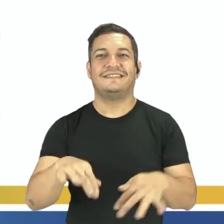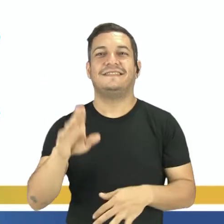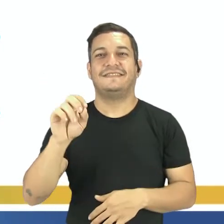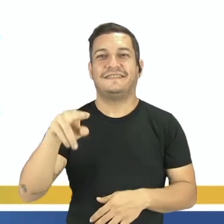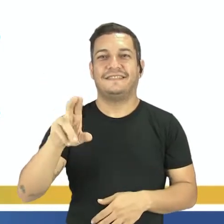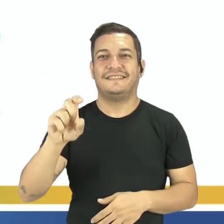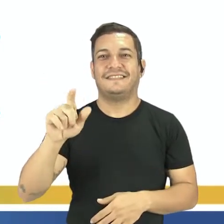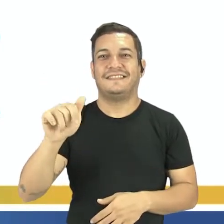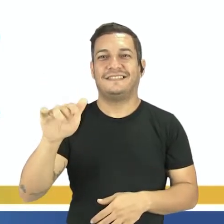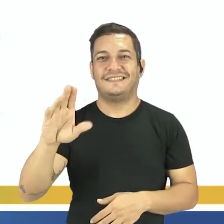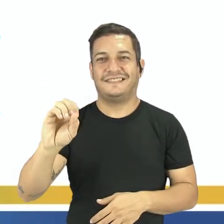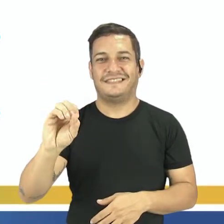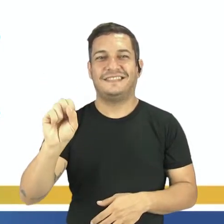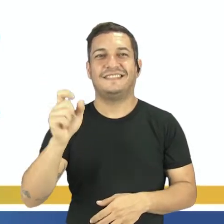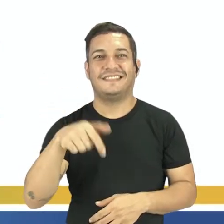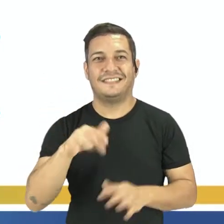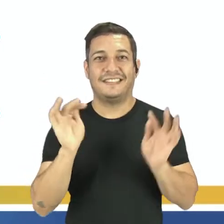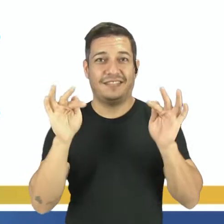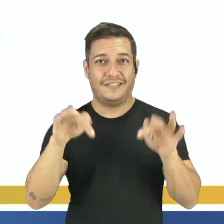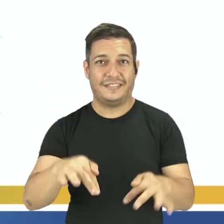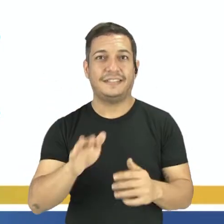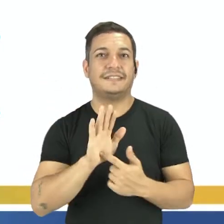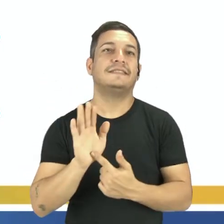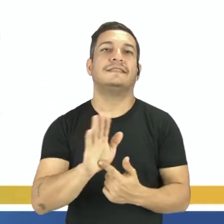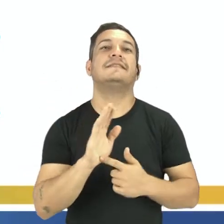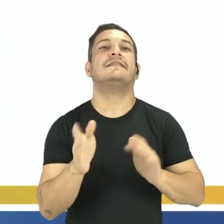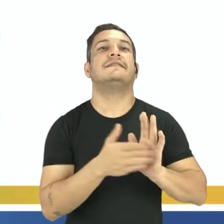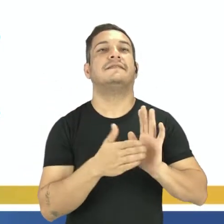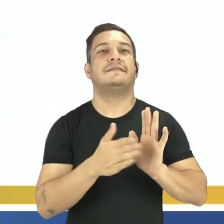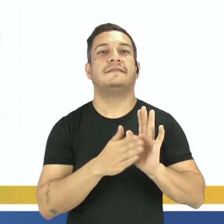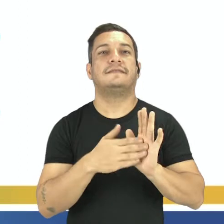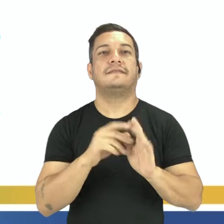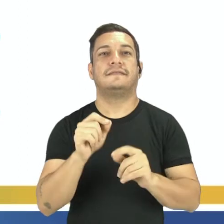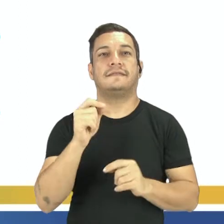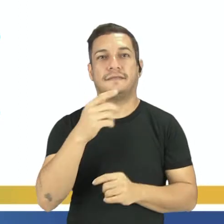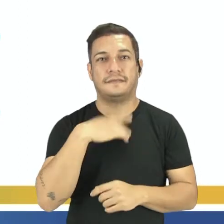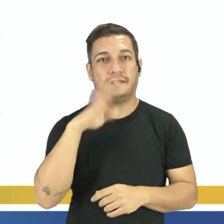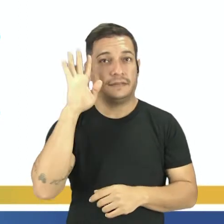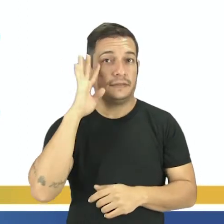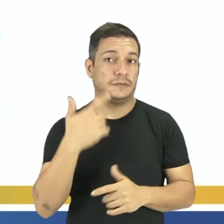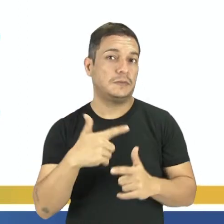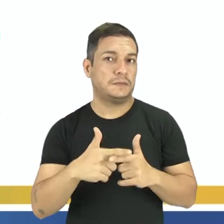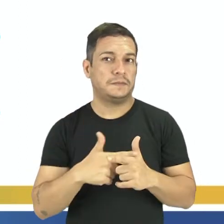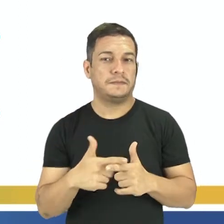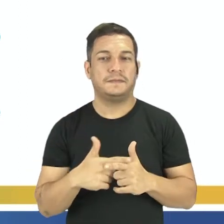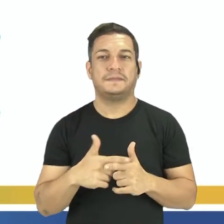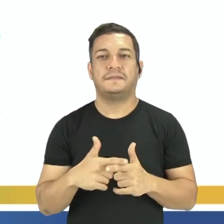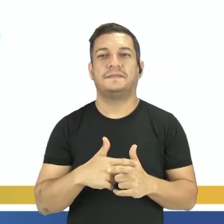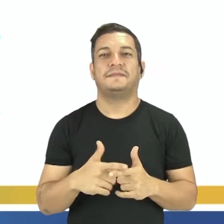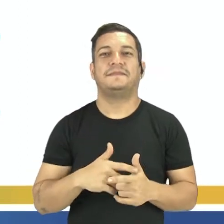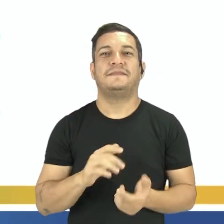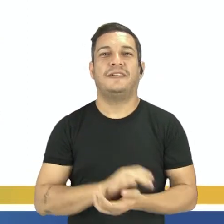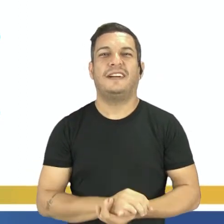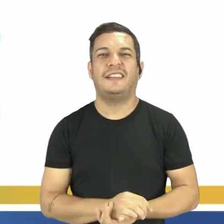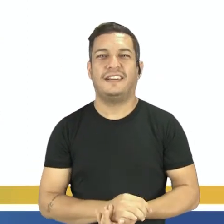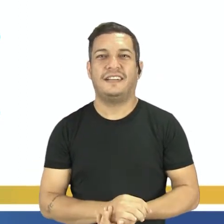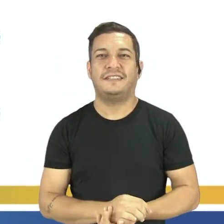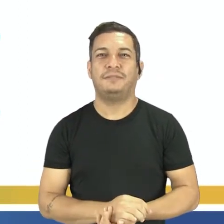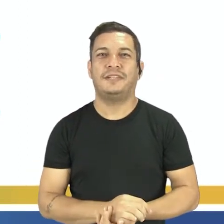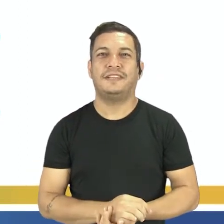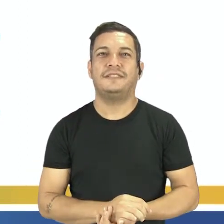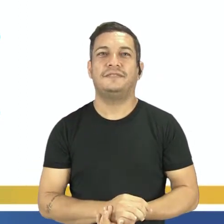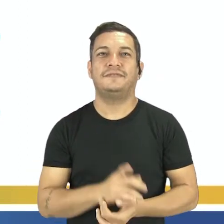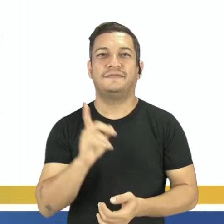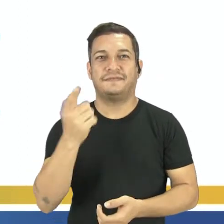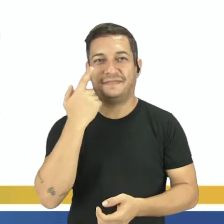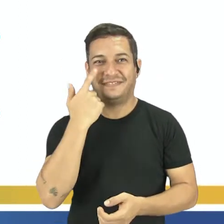já conhece bem, né? Que é a finalização, a apresentação da proposta de intervenção para a solução ou resolução daquele problema.